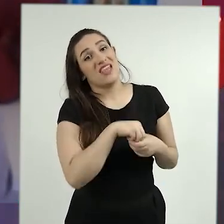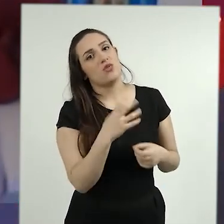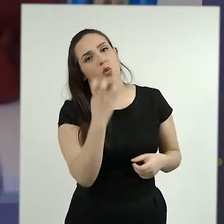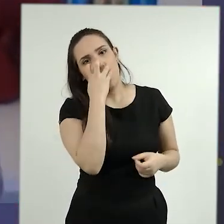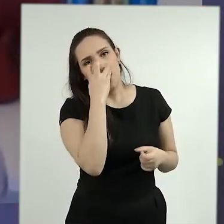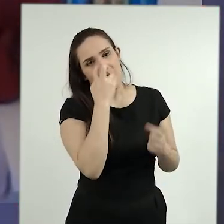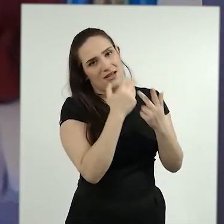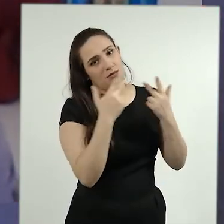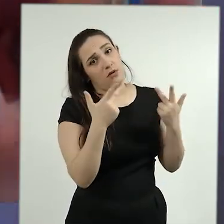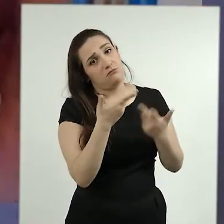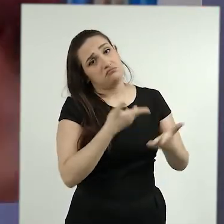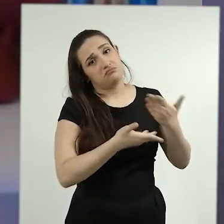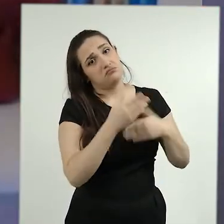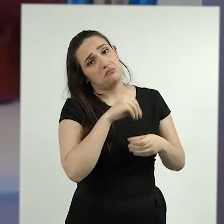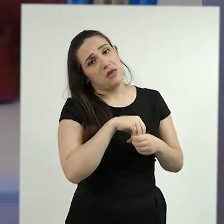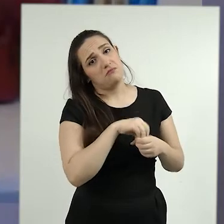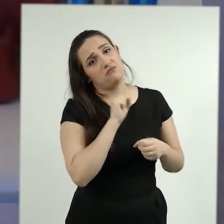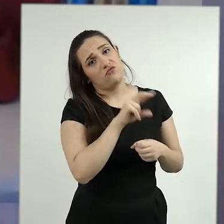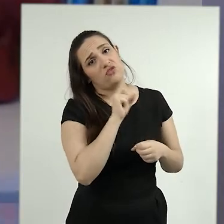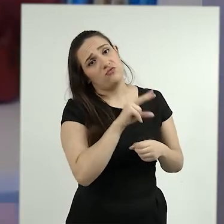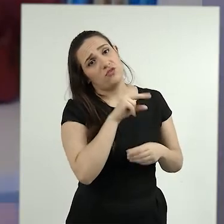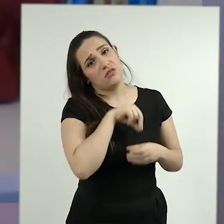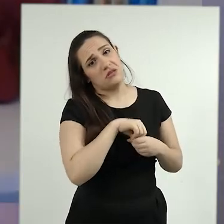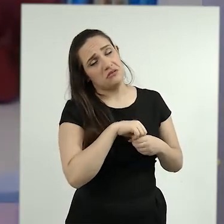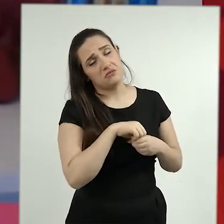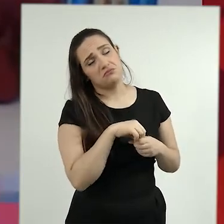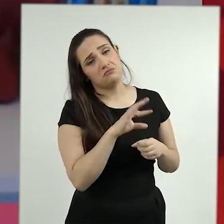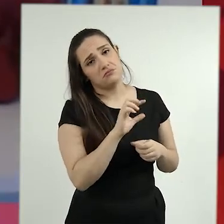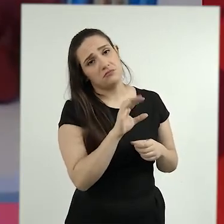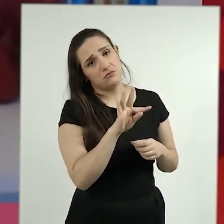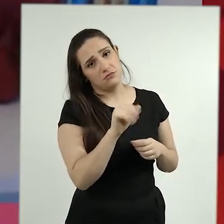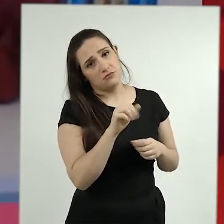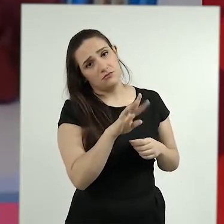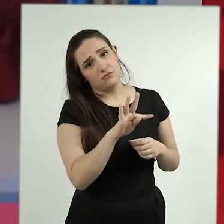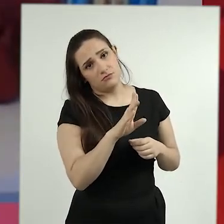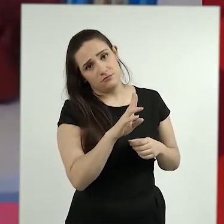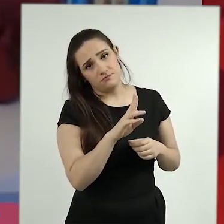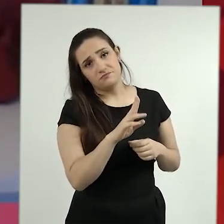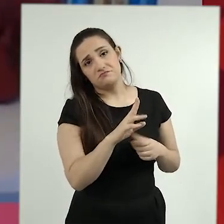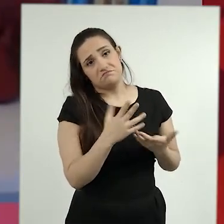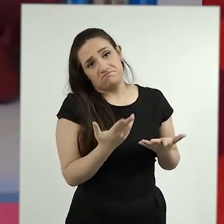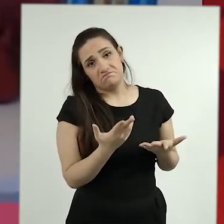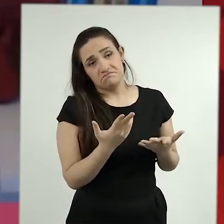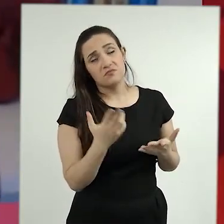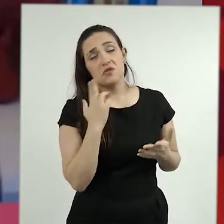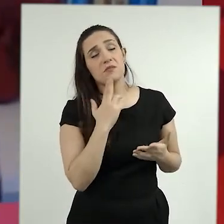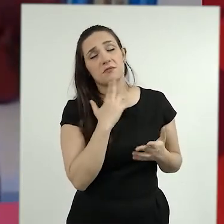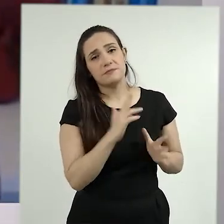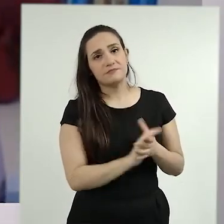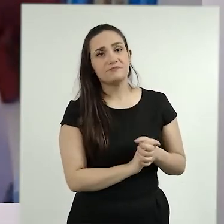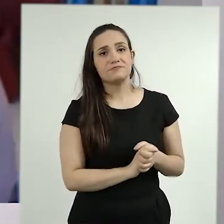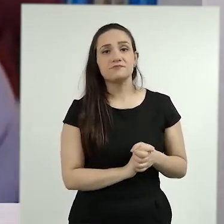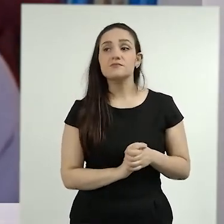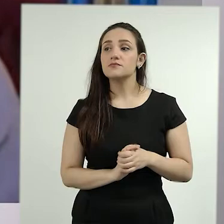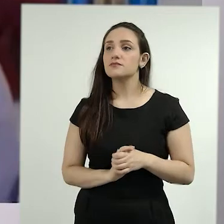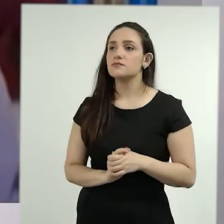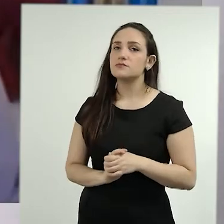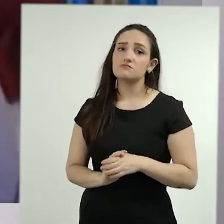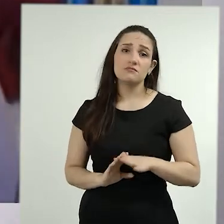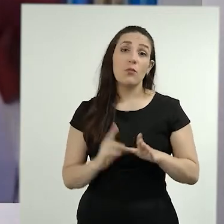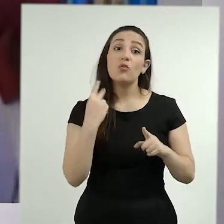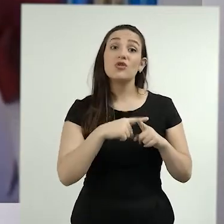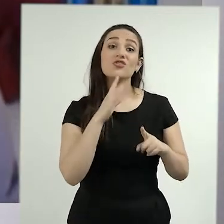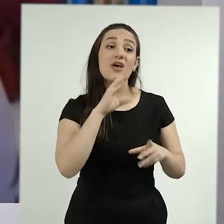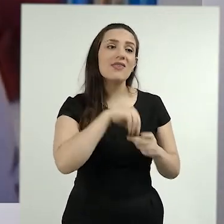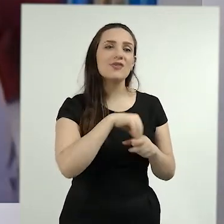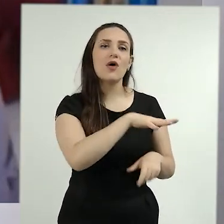Então, tem uma relação boa, digamos assim, do vírus do hospedeiro ou da bactéria do hospedeiro, que são os tatus, outras espécies de